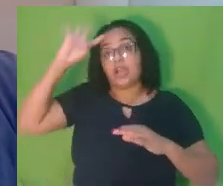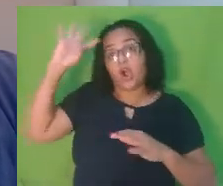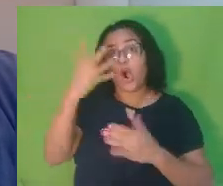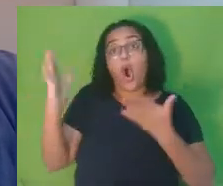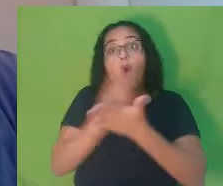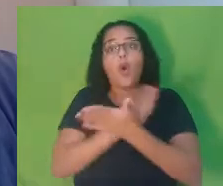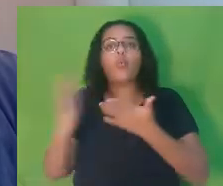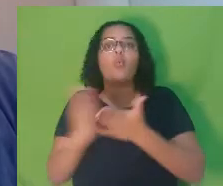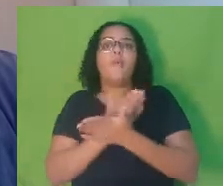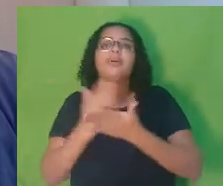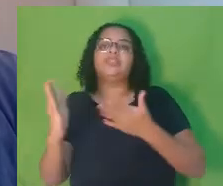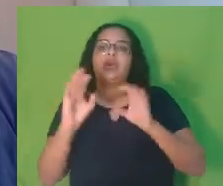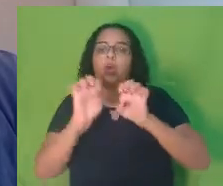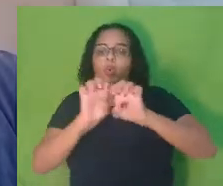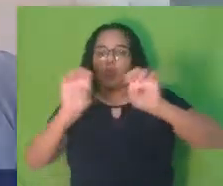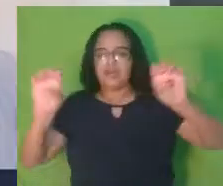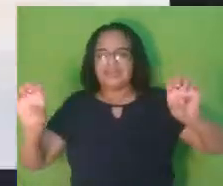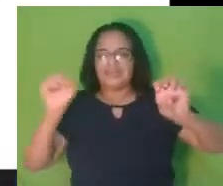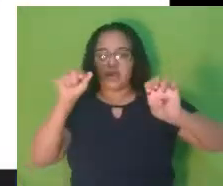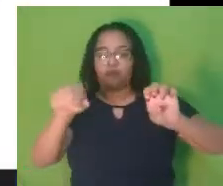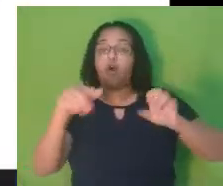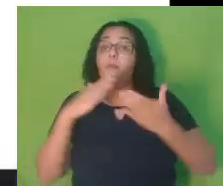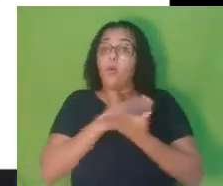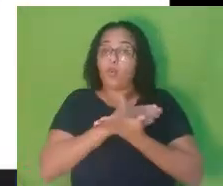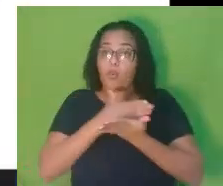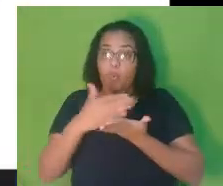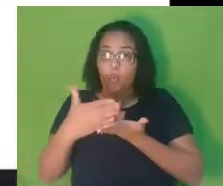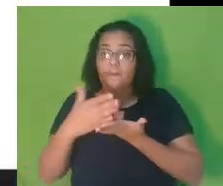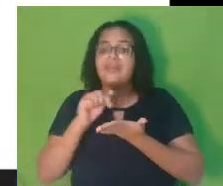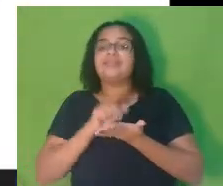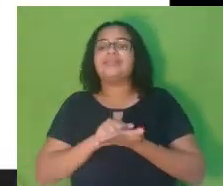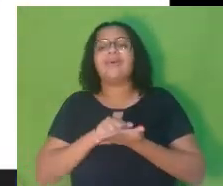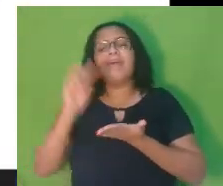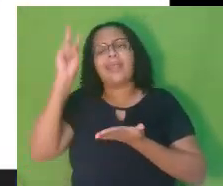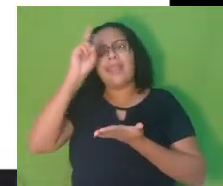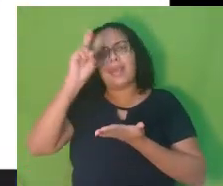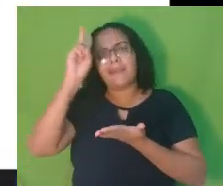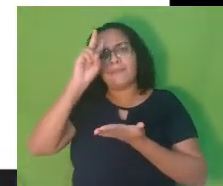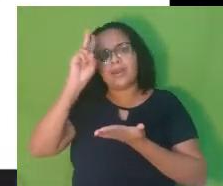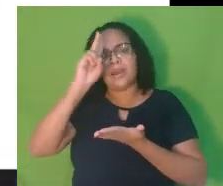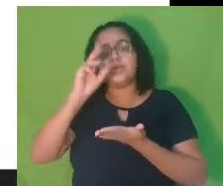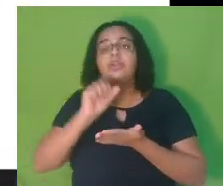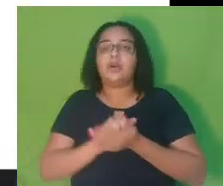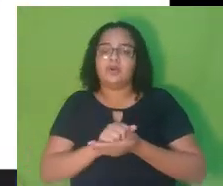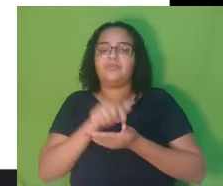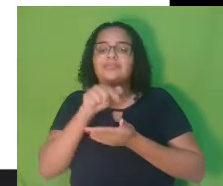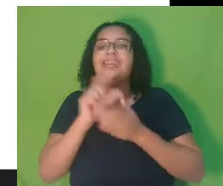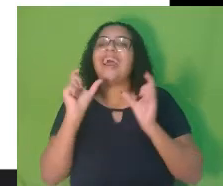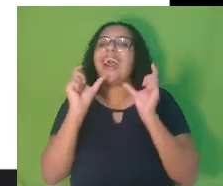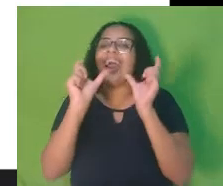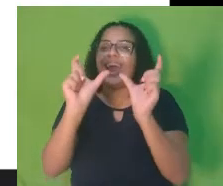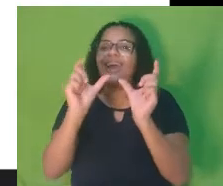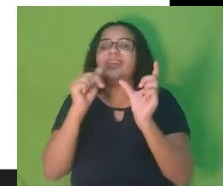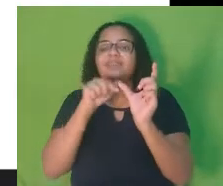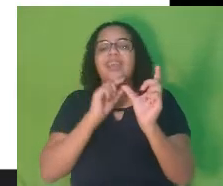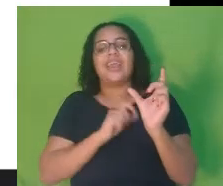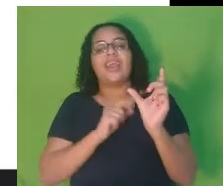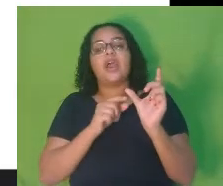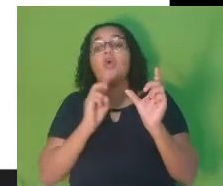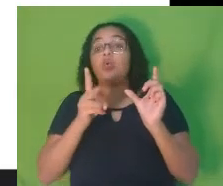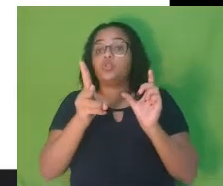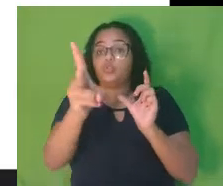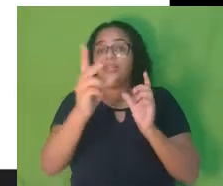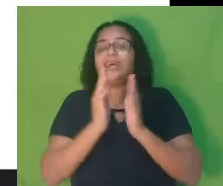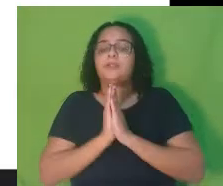soluções de algumas equações. Vamos começar relembrando a definição de